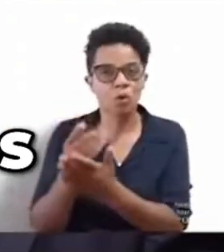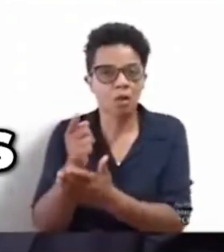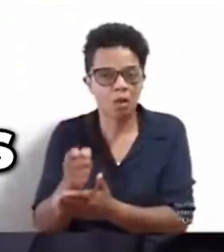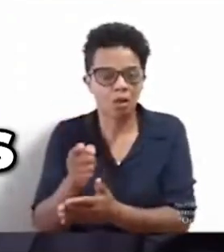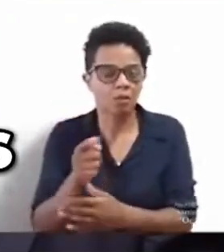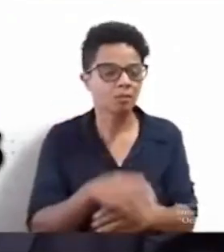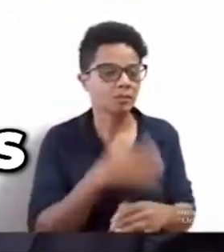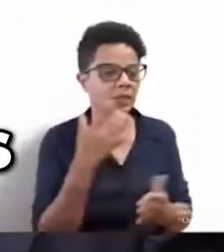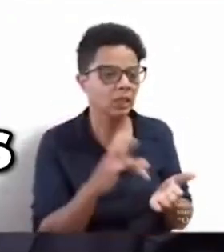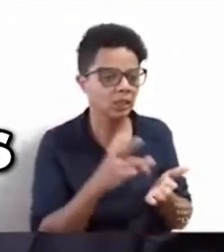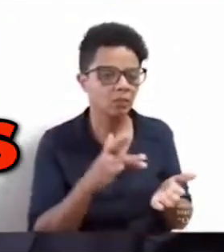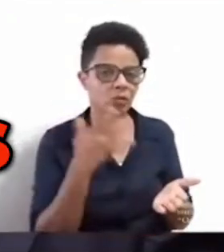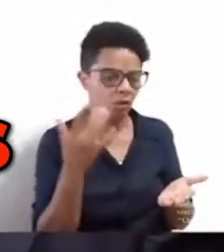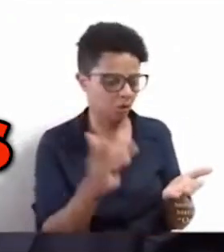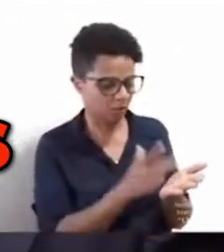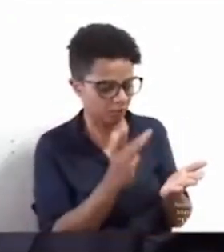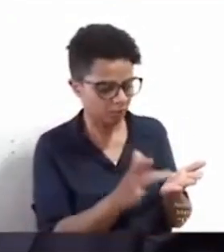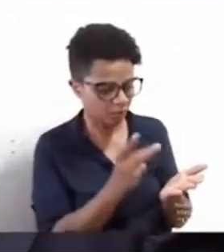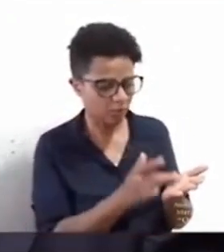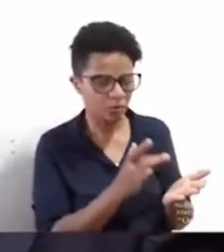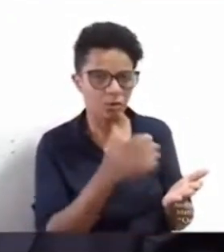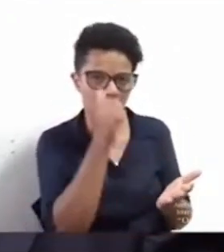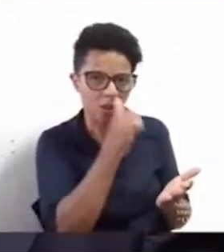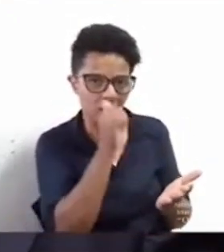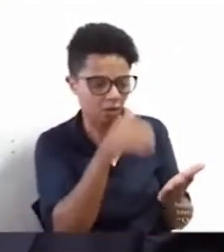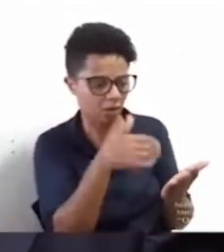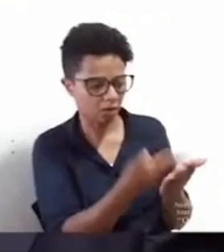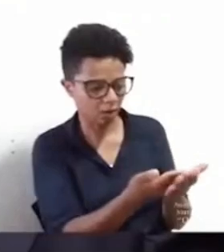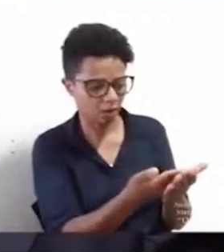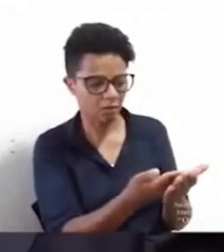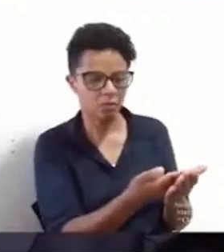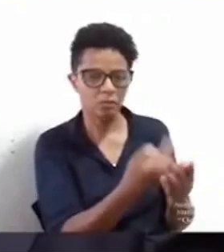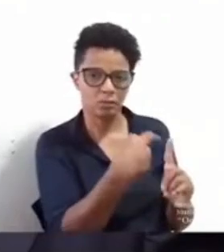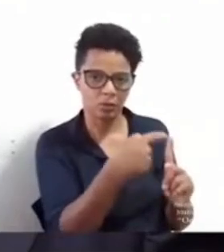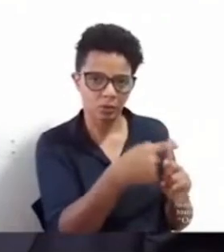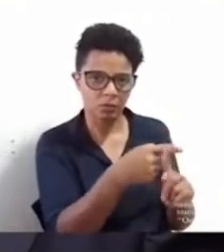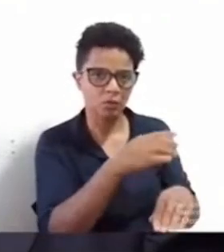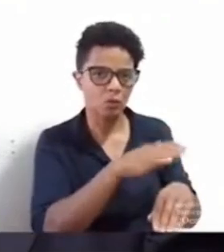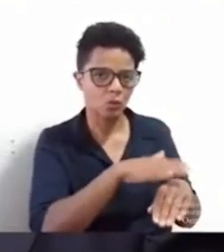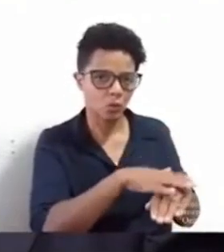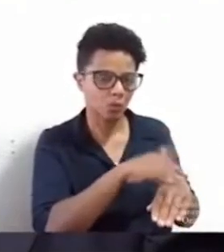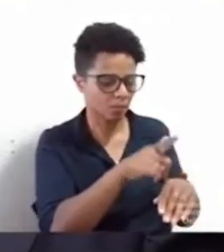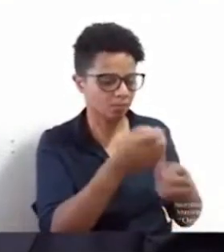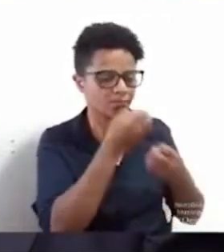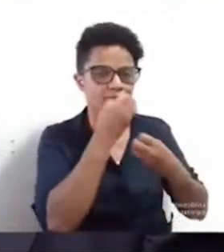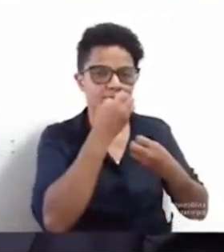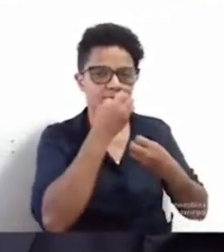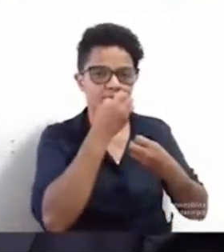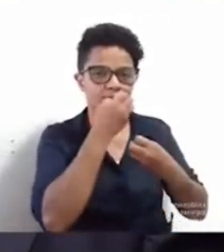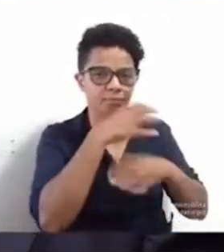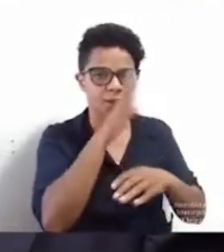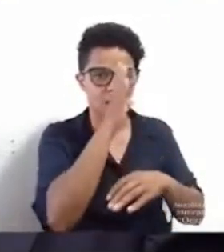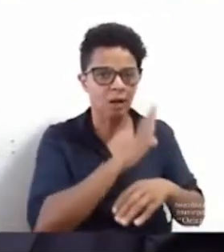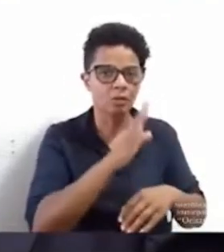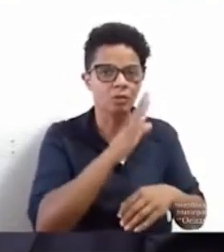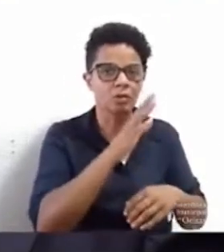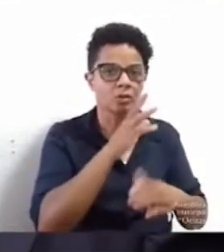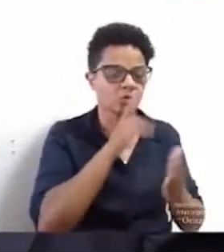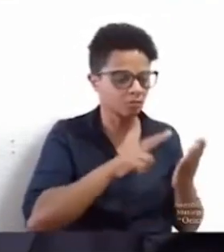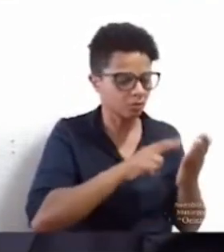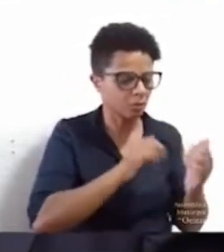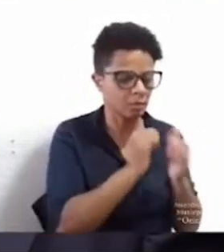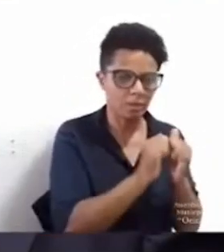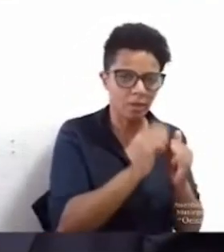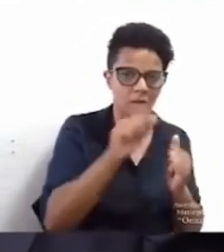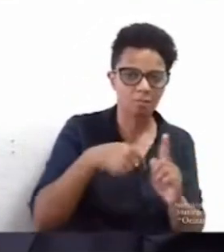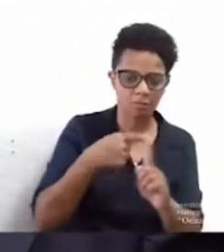livros e revistas como objetos lúdicos é um contributo ativo na reversão da perda de hábitos de leitura em papel e uma mais-valia para as